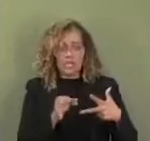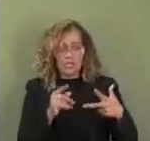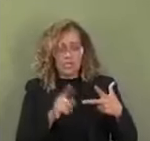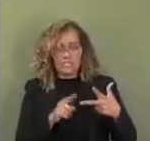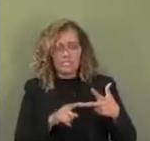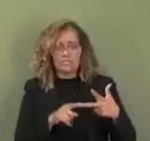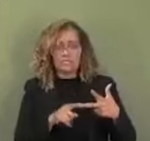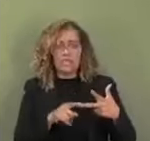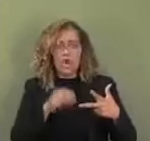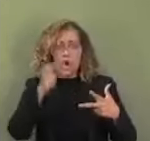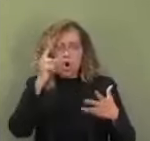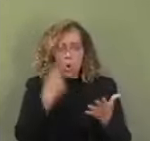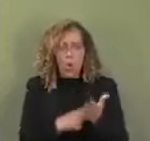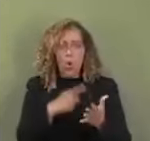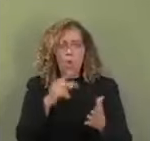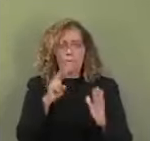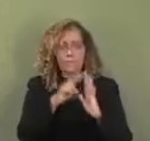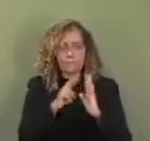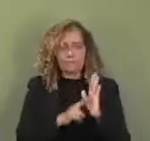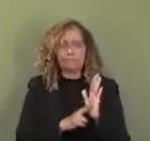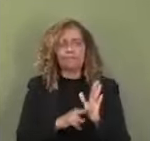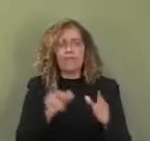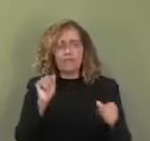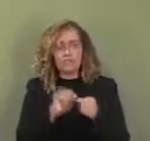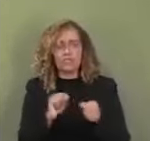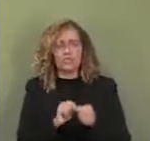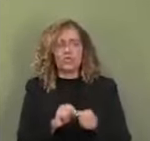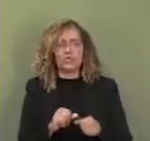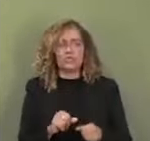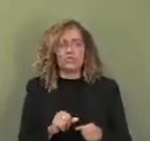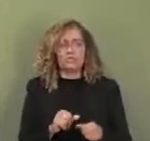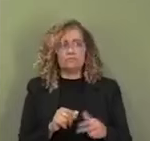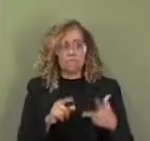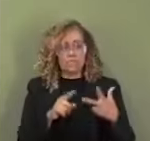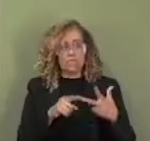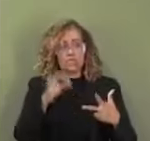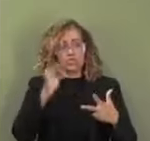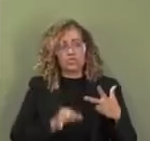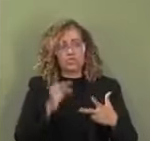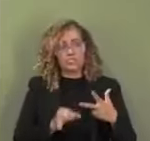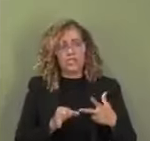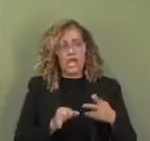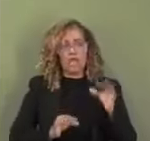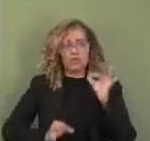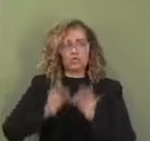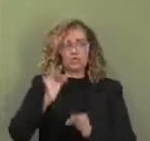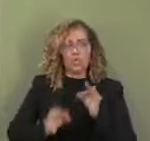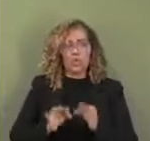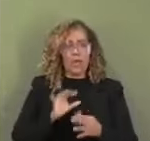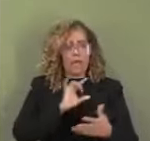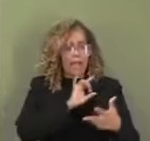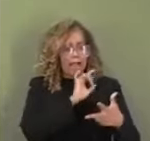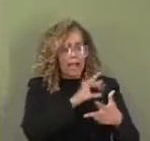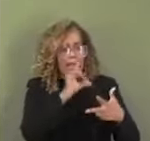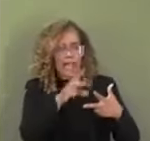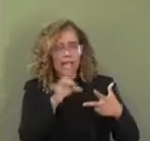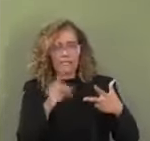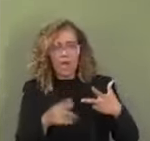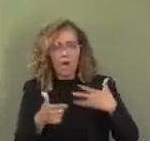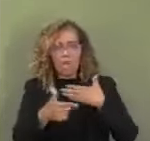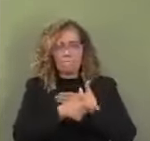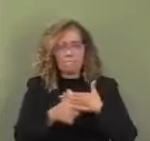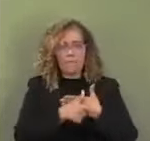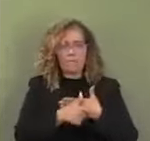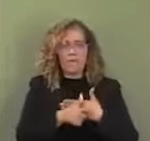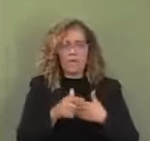cumpre as normas, executa, e o judiciário julga, cada um dentro do seu papel.